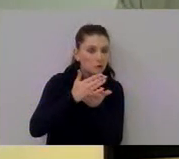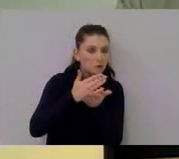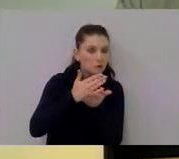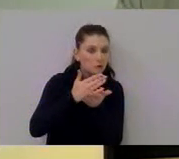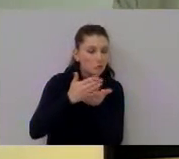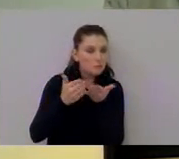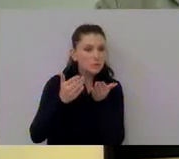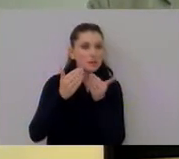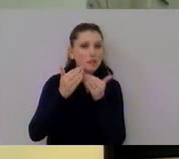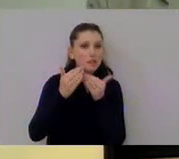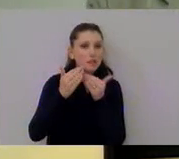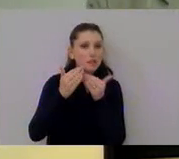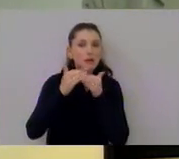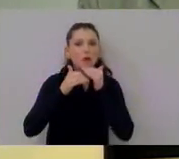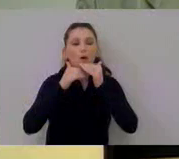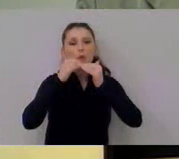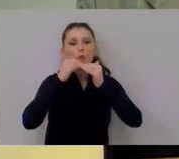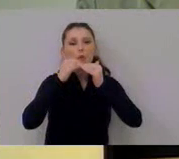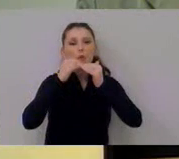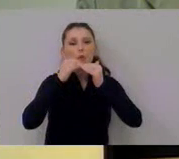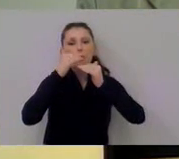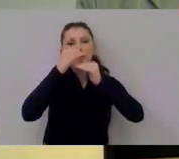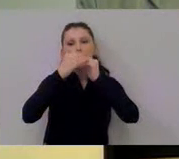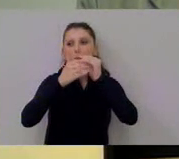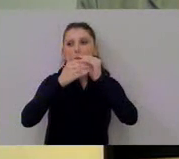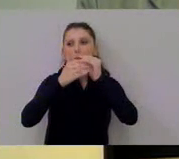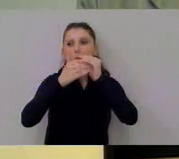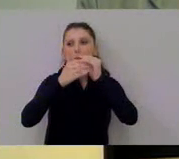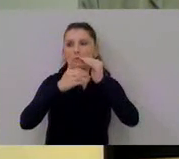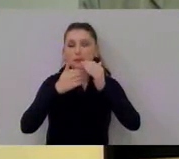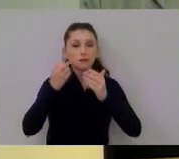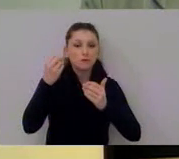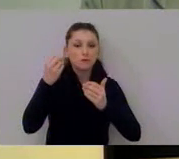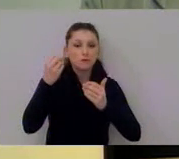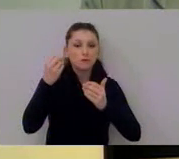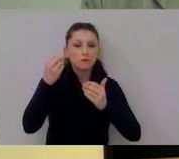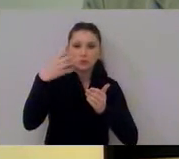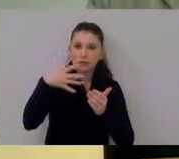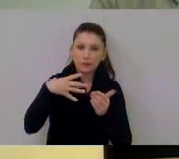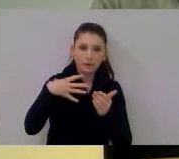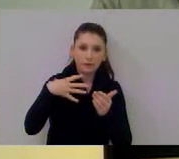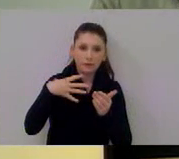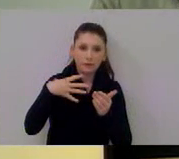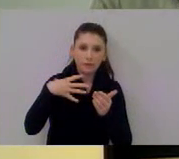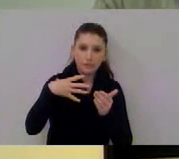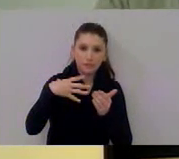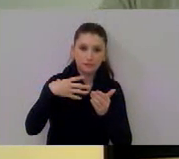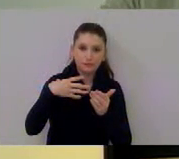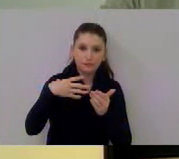iniciar outras, quando nós temos tantas